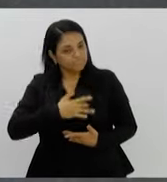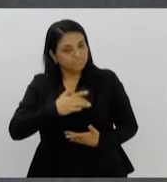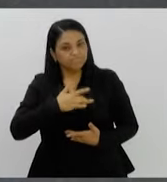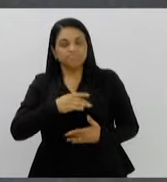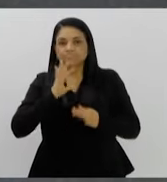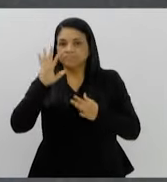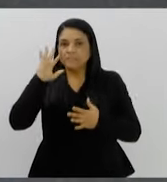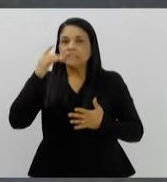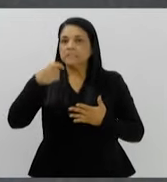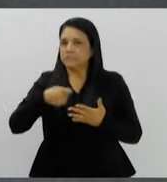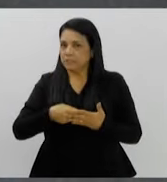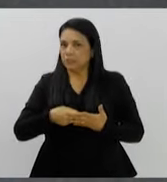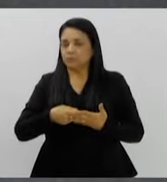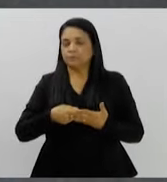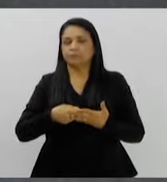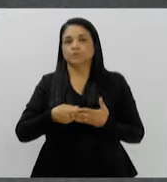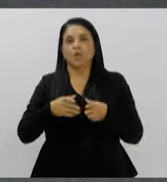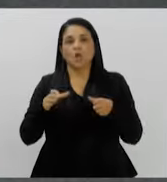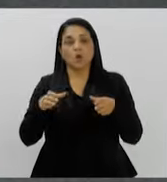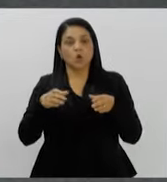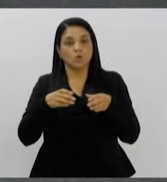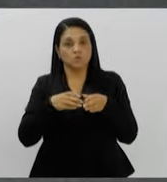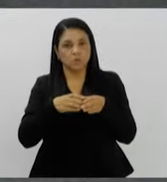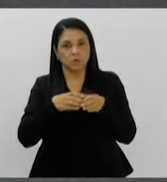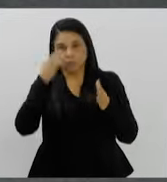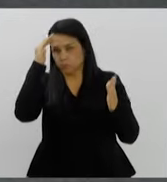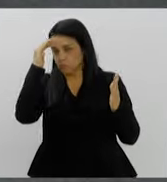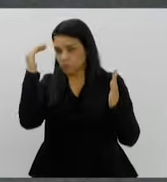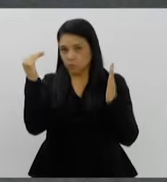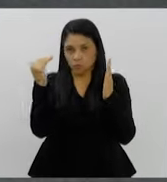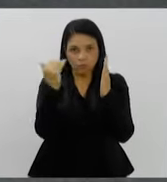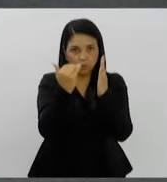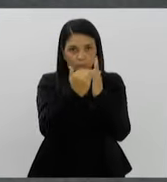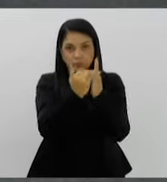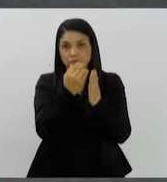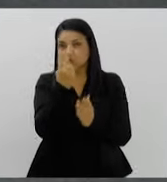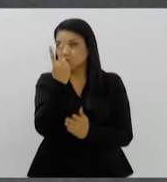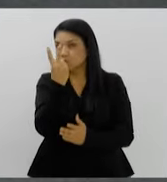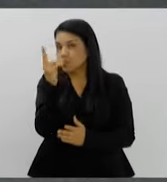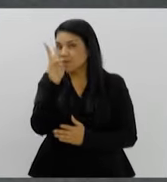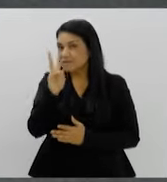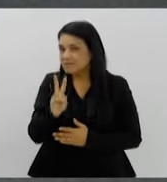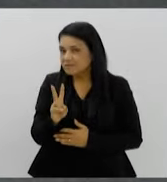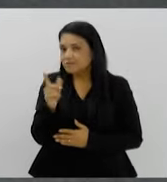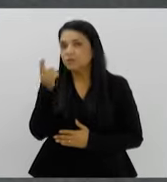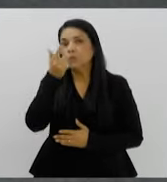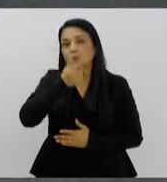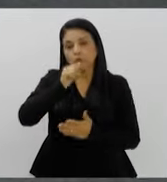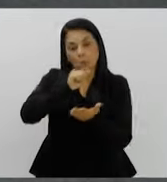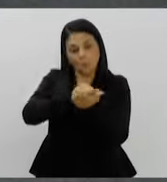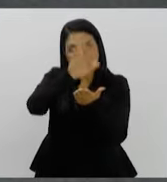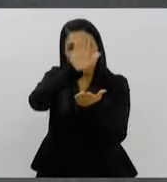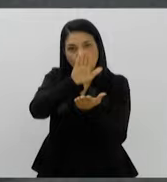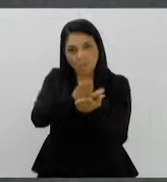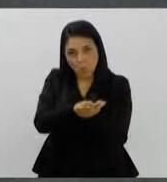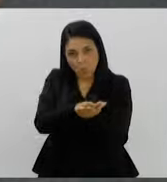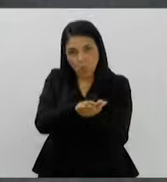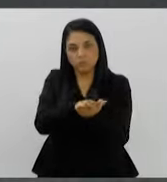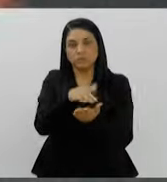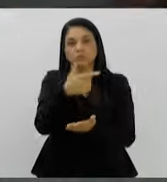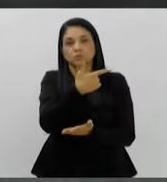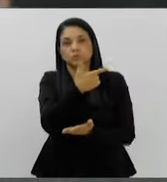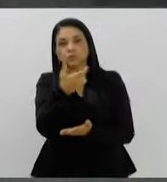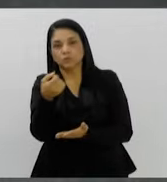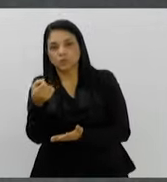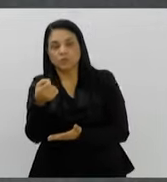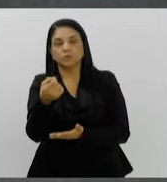a comissão do cumpra-se deputada amm duas vezes nós conseguimos multar multas de 200.000